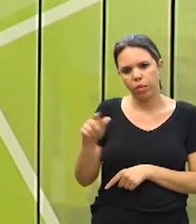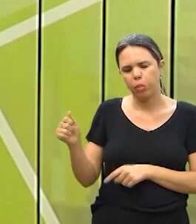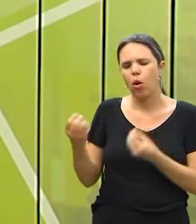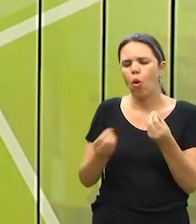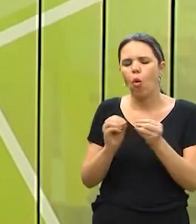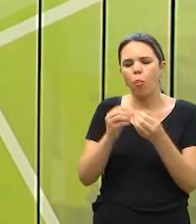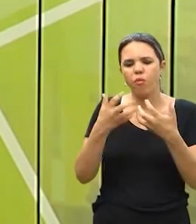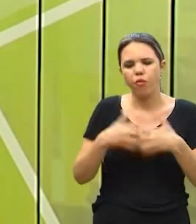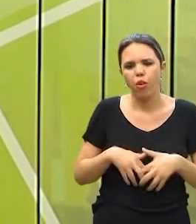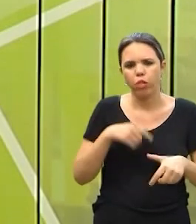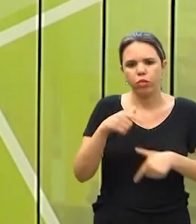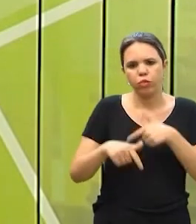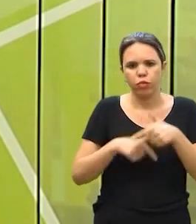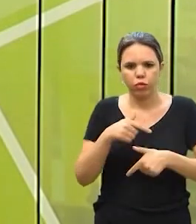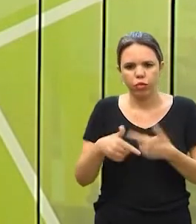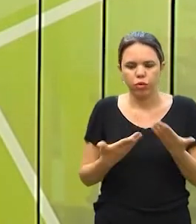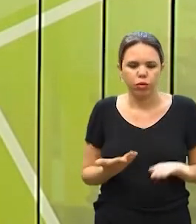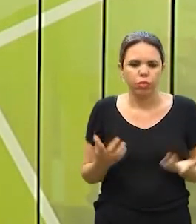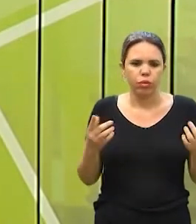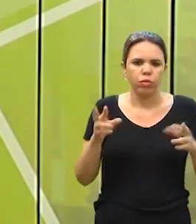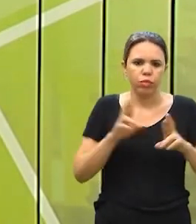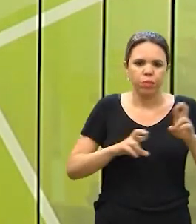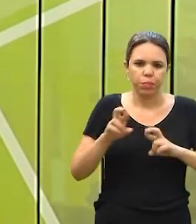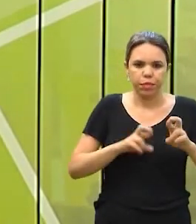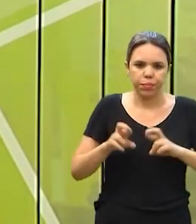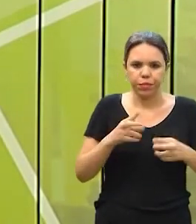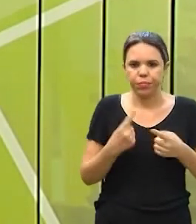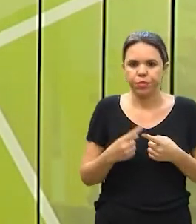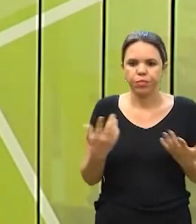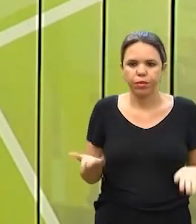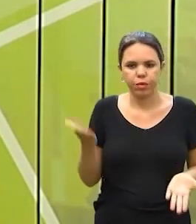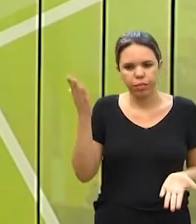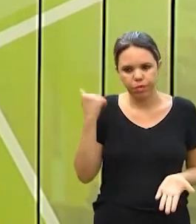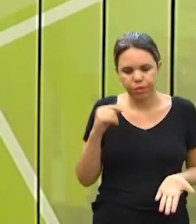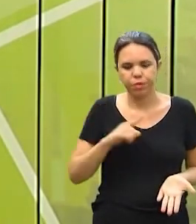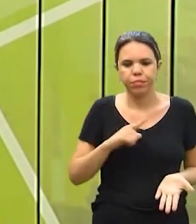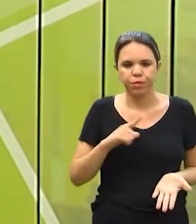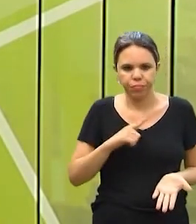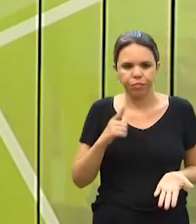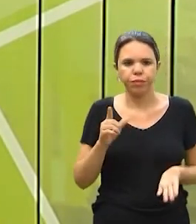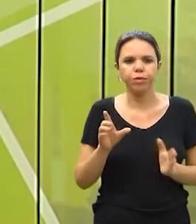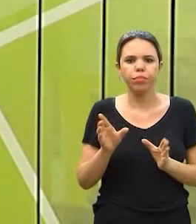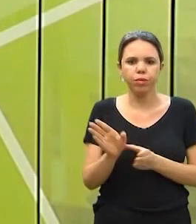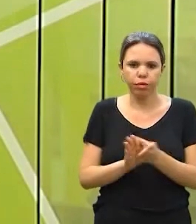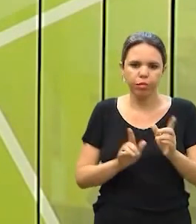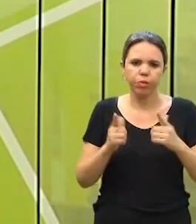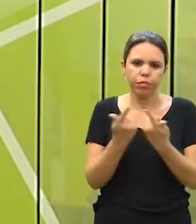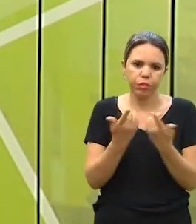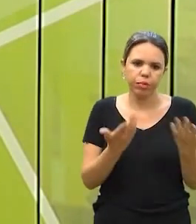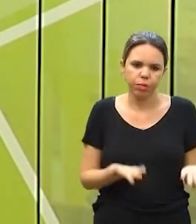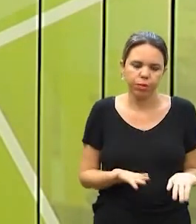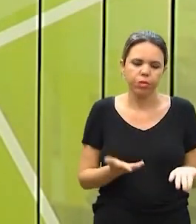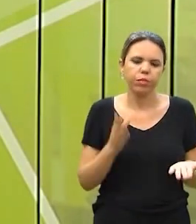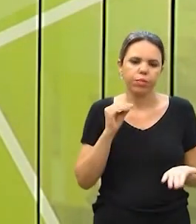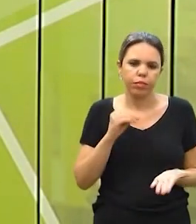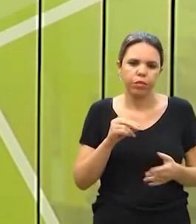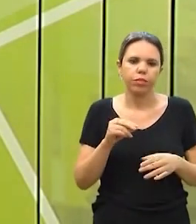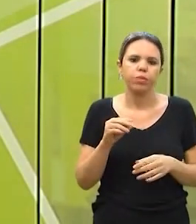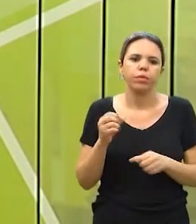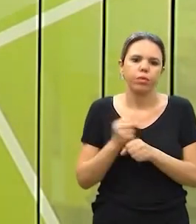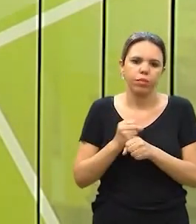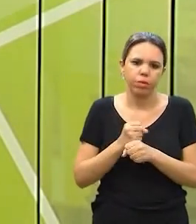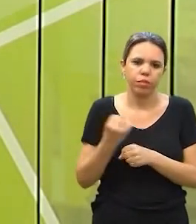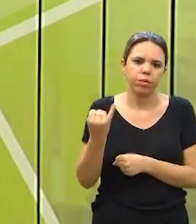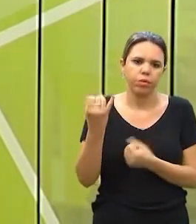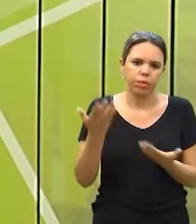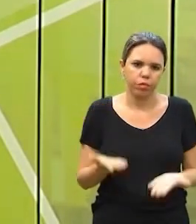como é que funciona o trabalho de fiscalização? Porque, né, a gente sabe que existe esse conselho gestor, funciona por biênios,